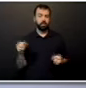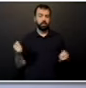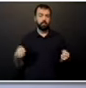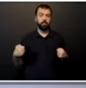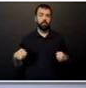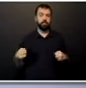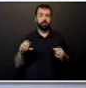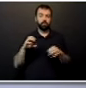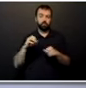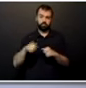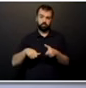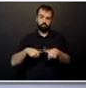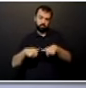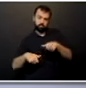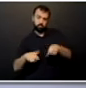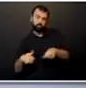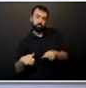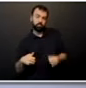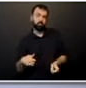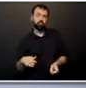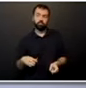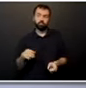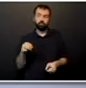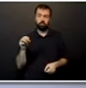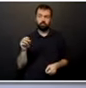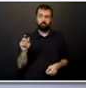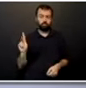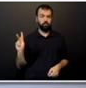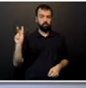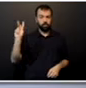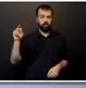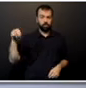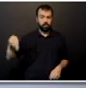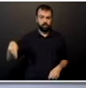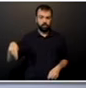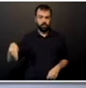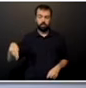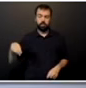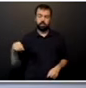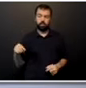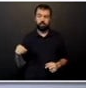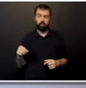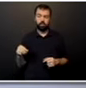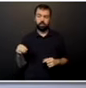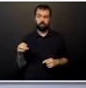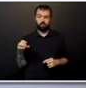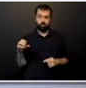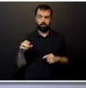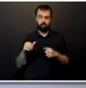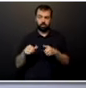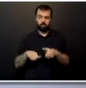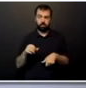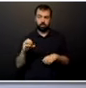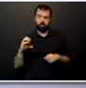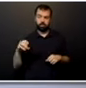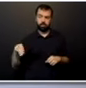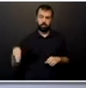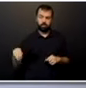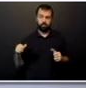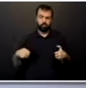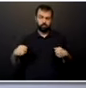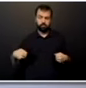e a pergunta da questão é a seguinte qual foi a escala utilizada na confecção do mapa e